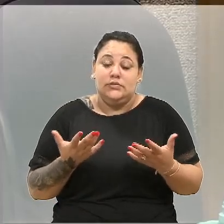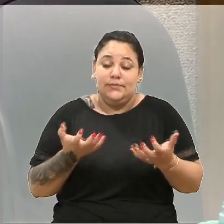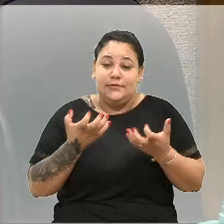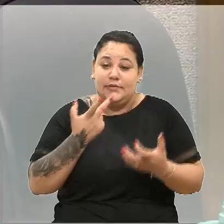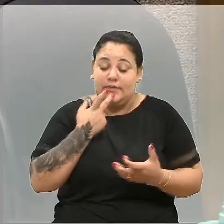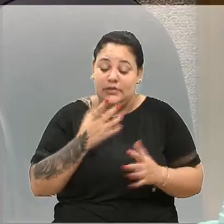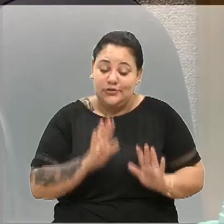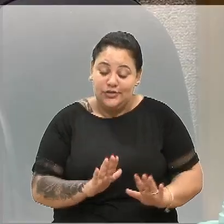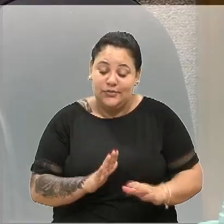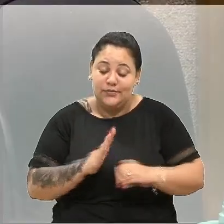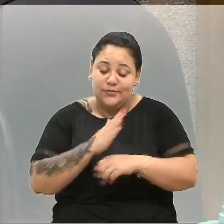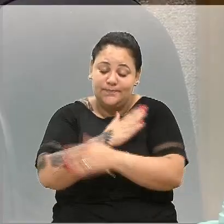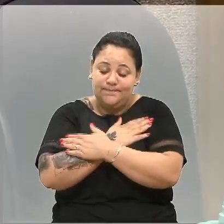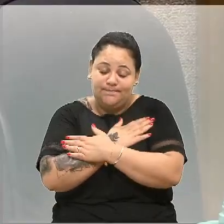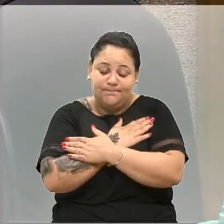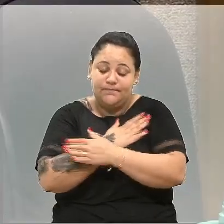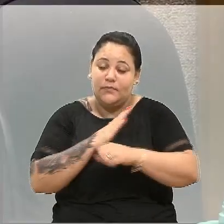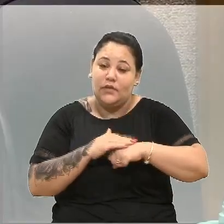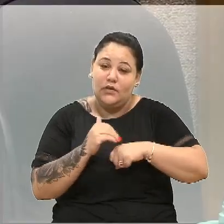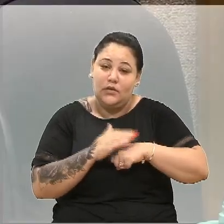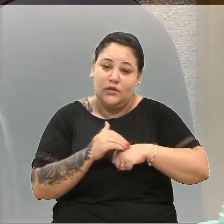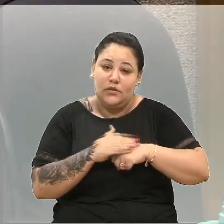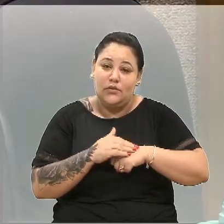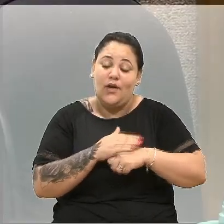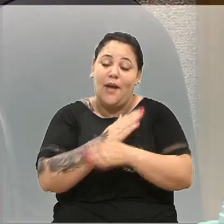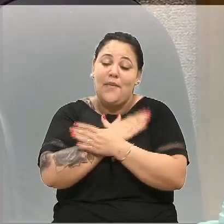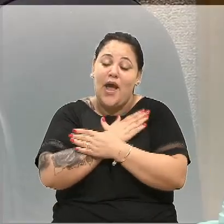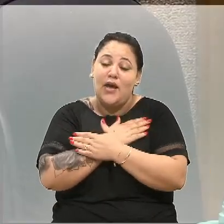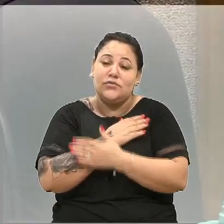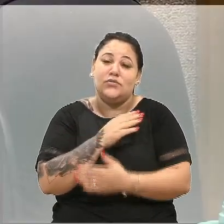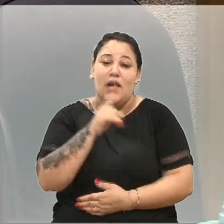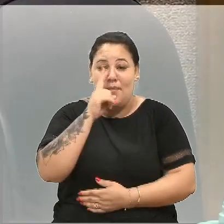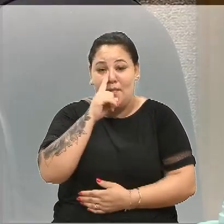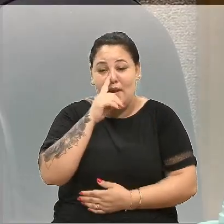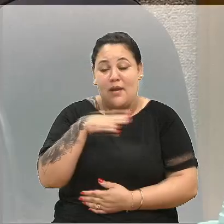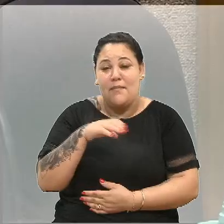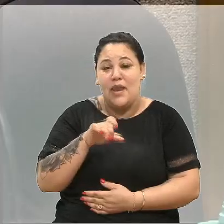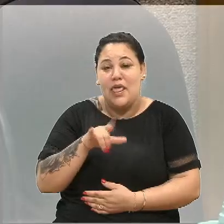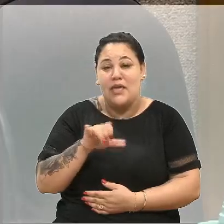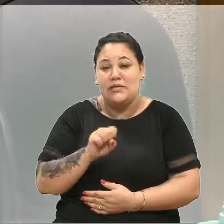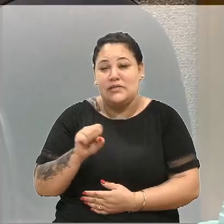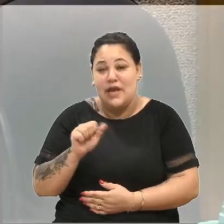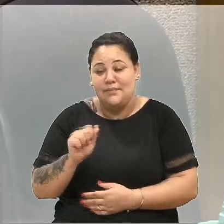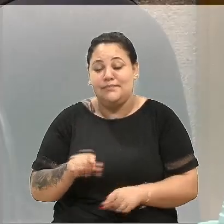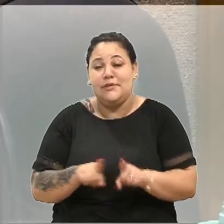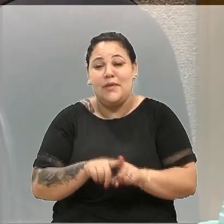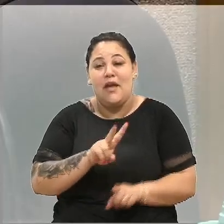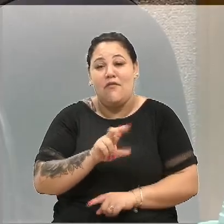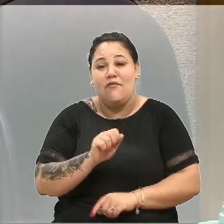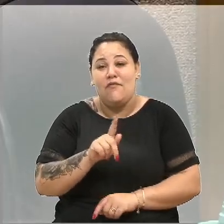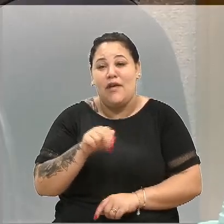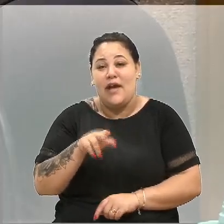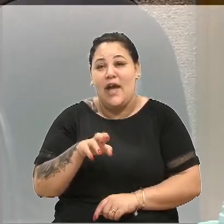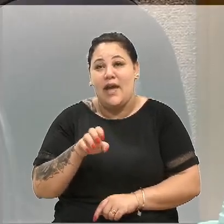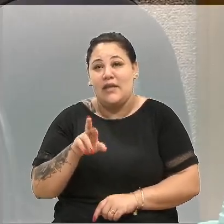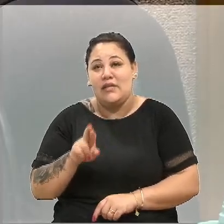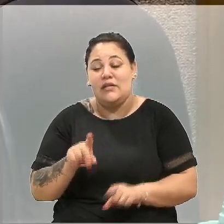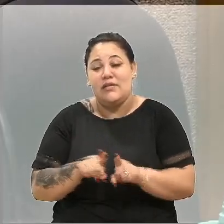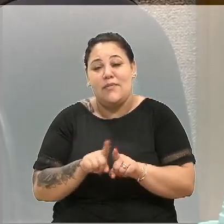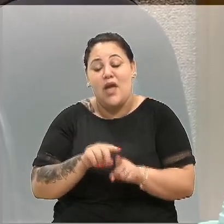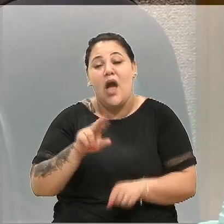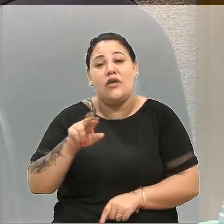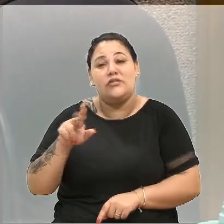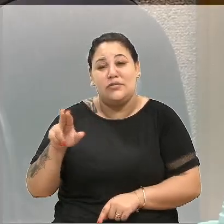o meu carinhoso abraço à Pátia, a mãe da menina, da Melissa, ao Wagner e aos irmãozinhos